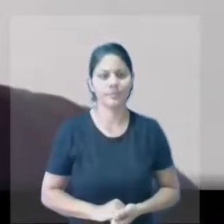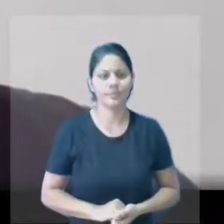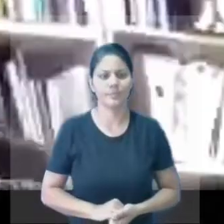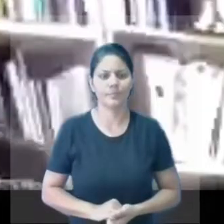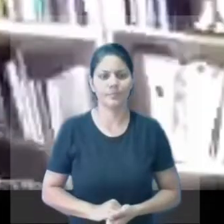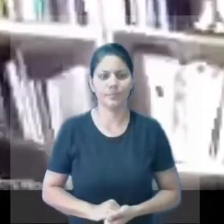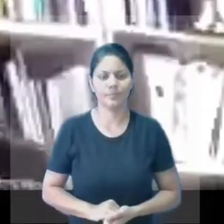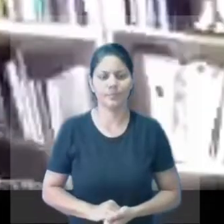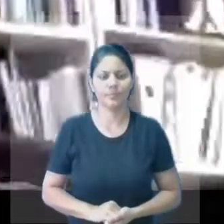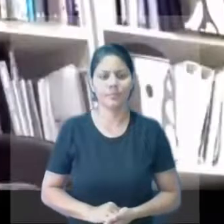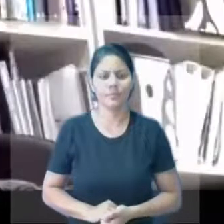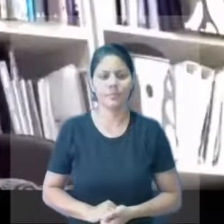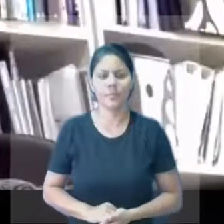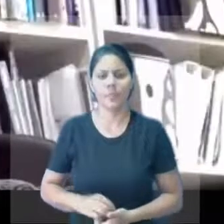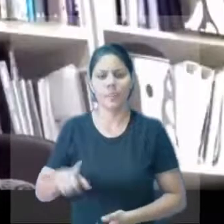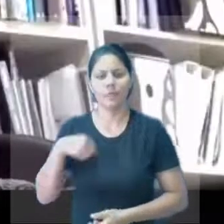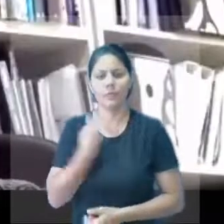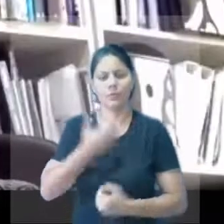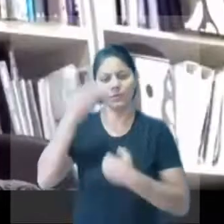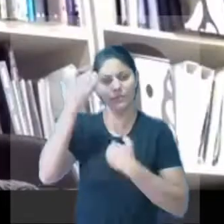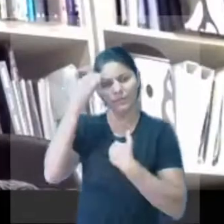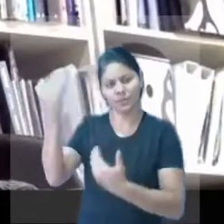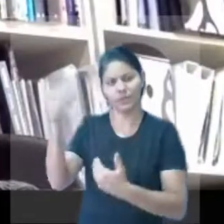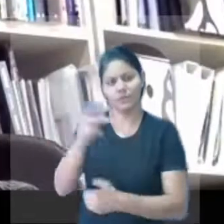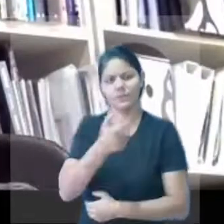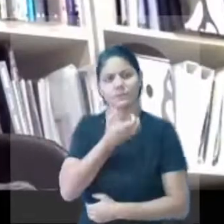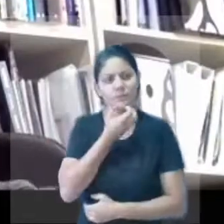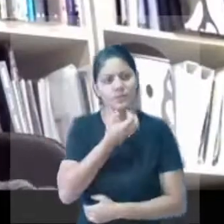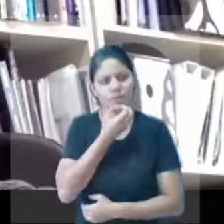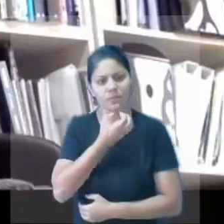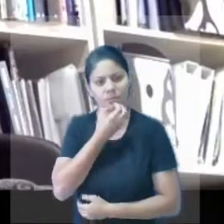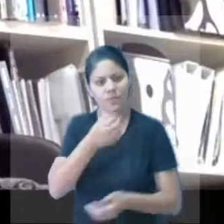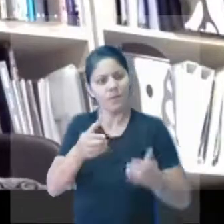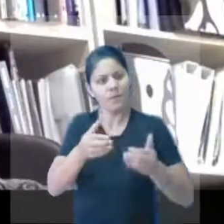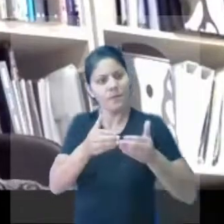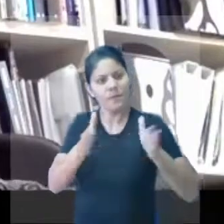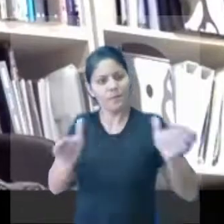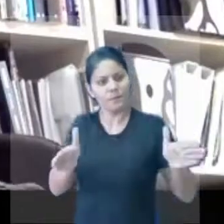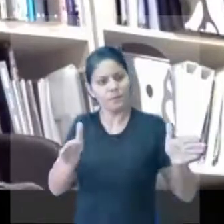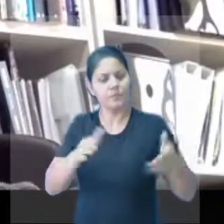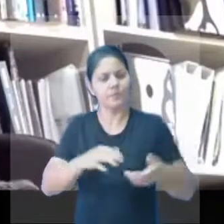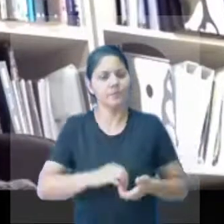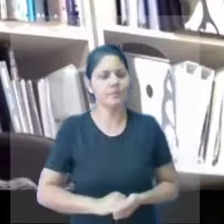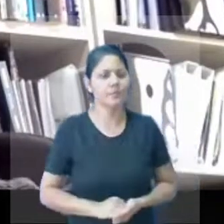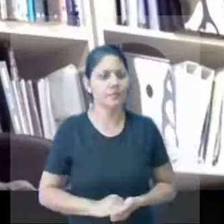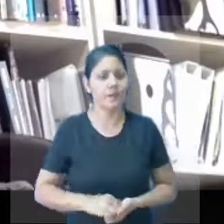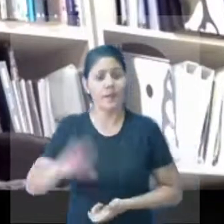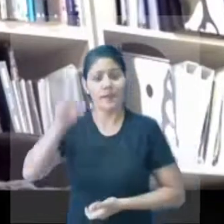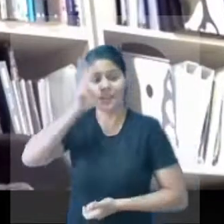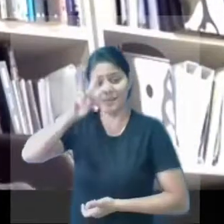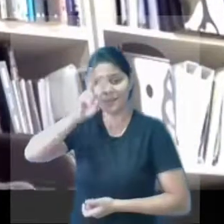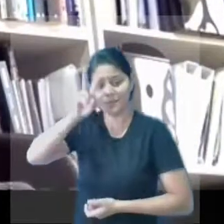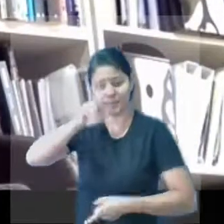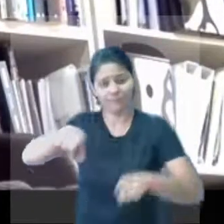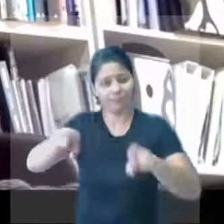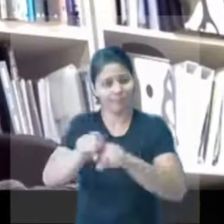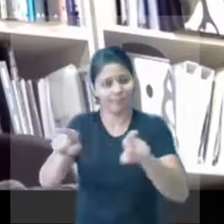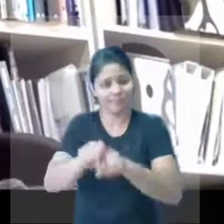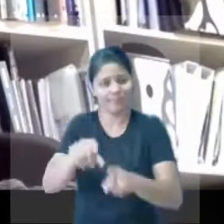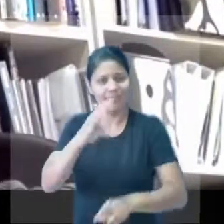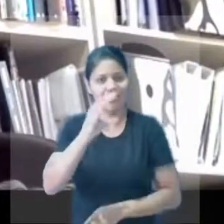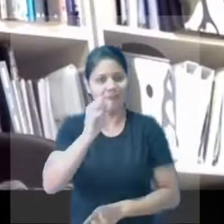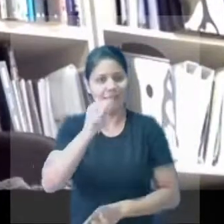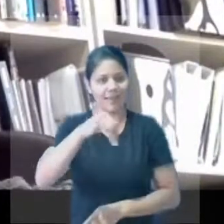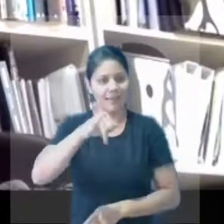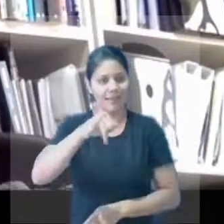Nós agradecemos, professor Odacir Zanata, pela abertura e pela lembrança também, Caminho Suave,